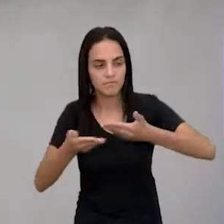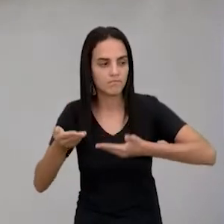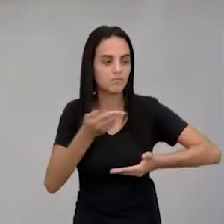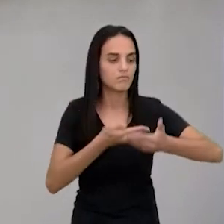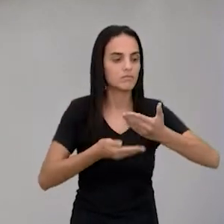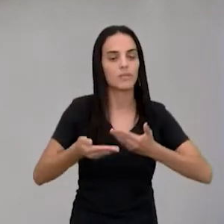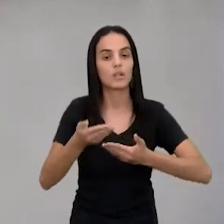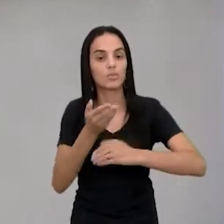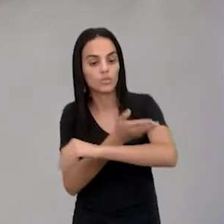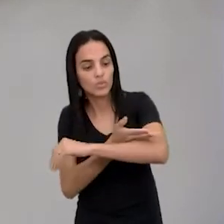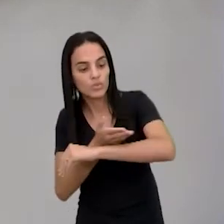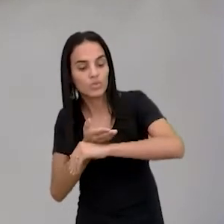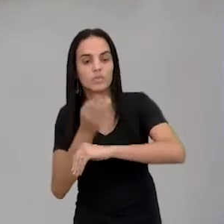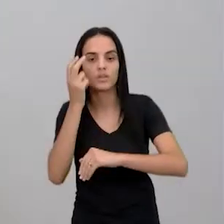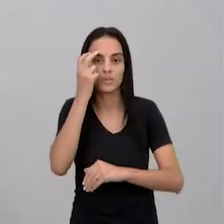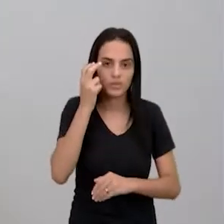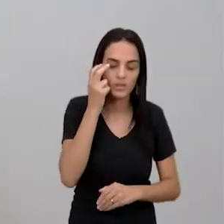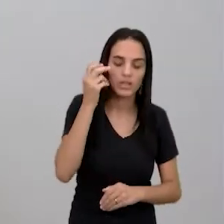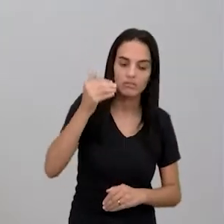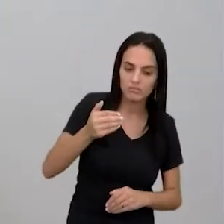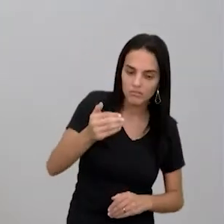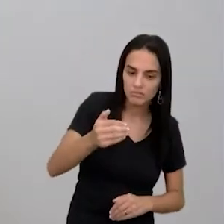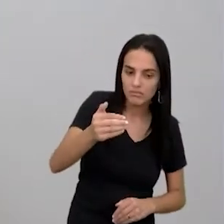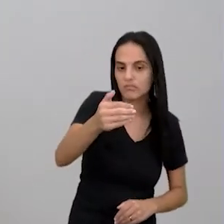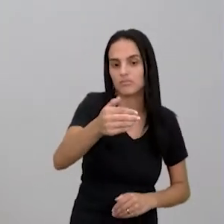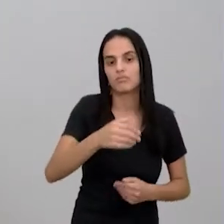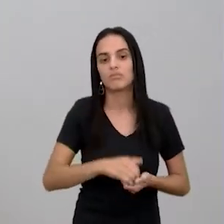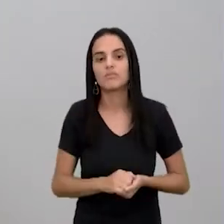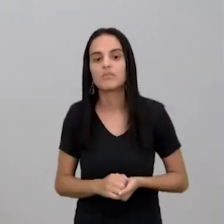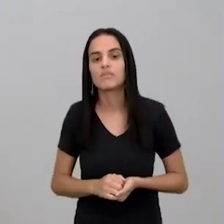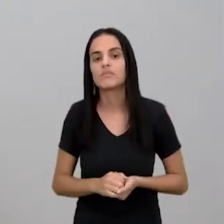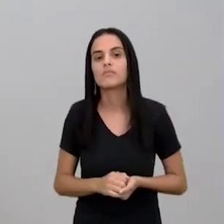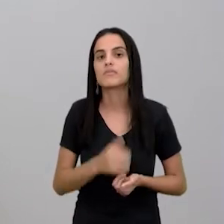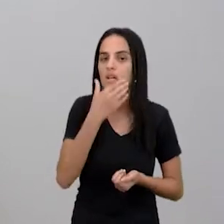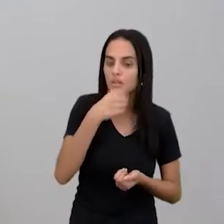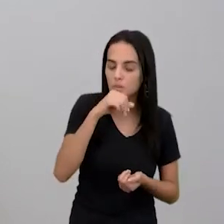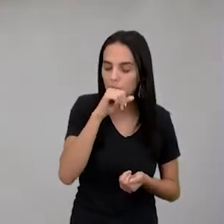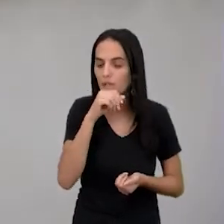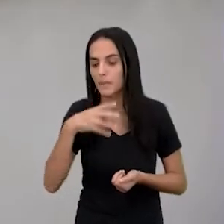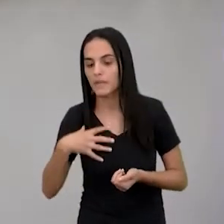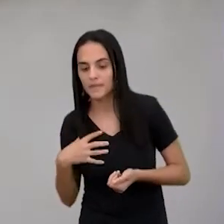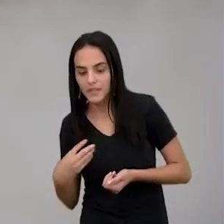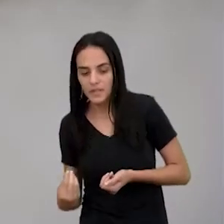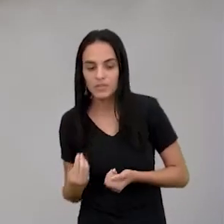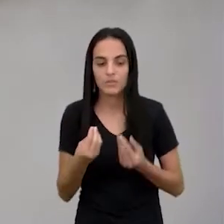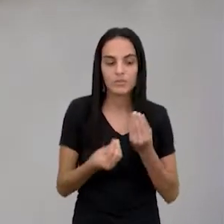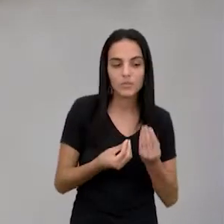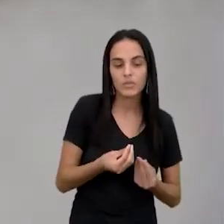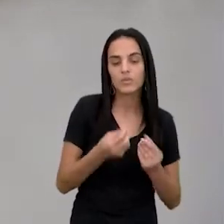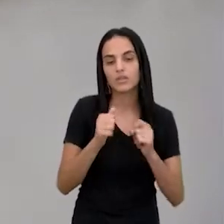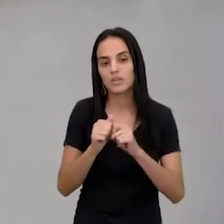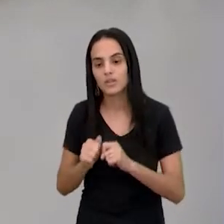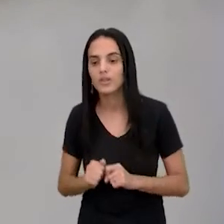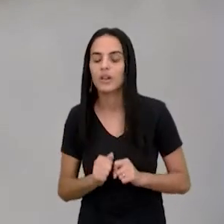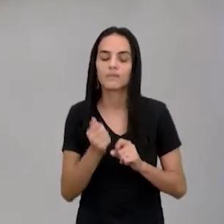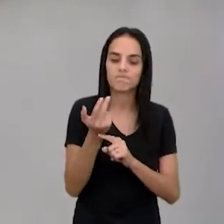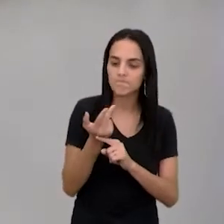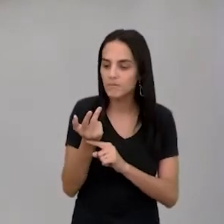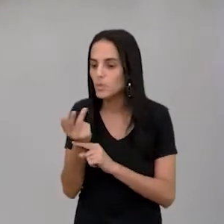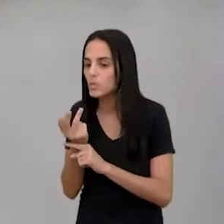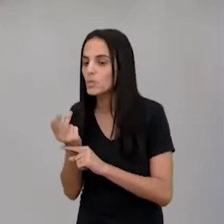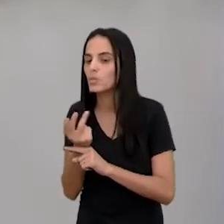então dessa questão, né, a gente vai falar justamente a respeito aí um pouquinho, vamos retomar, né, a respeito aí um pouquinho do desenvolvimento